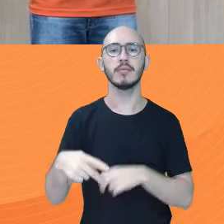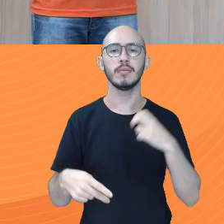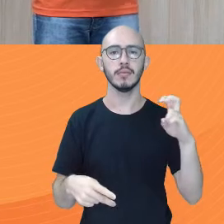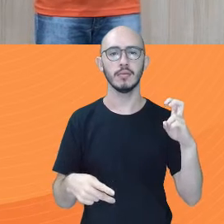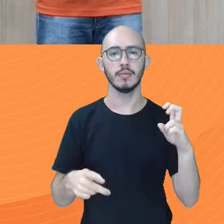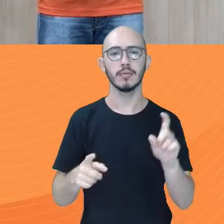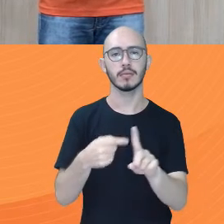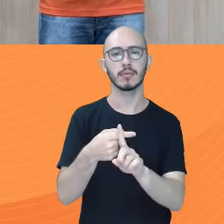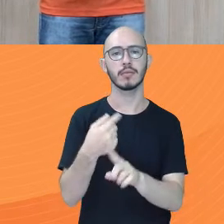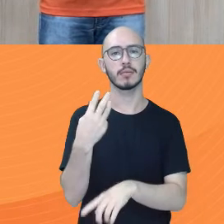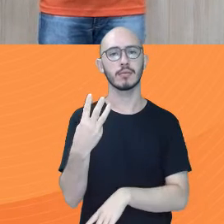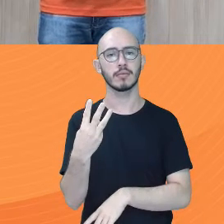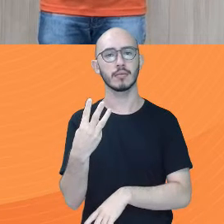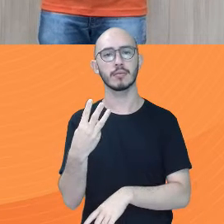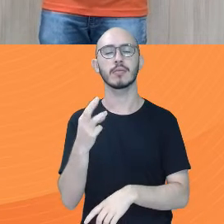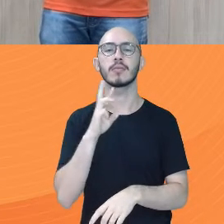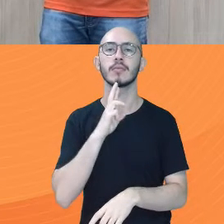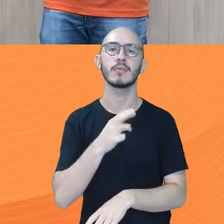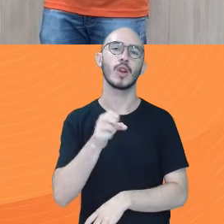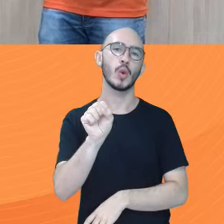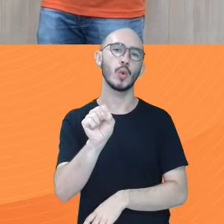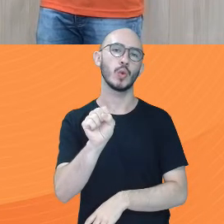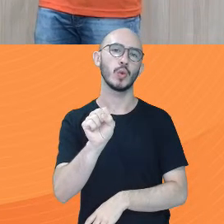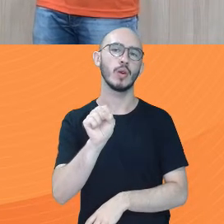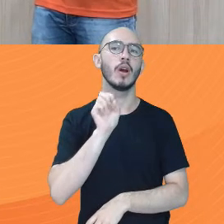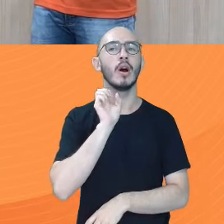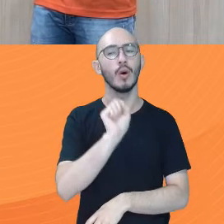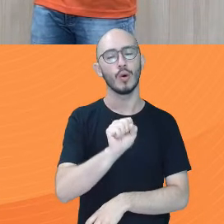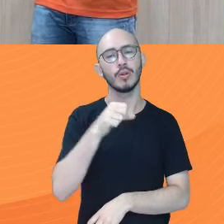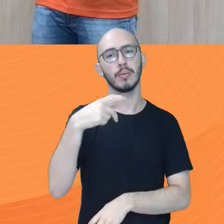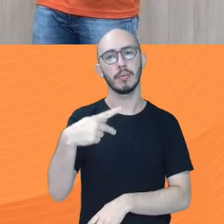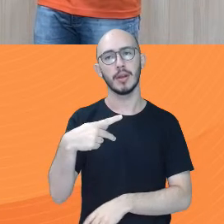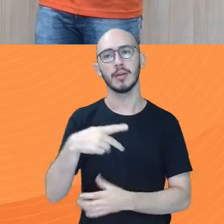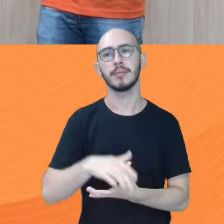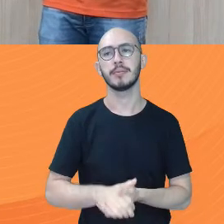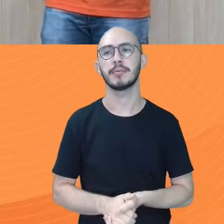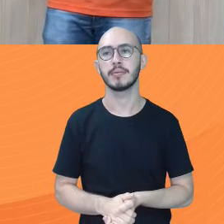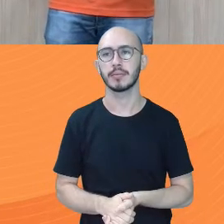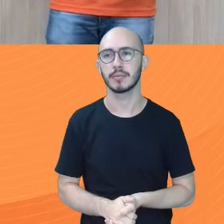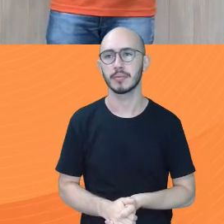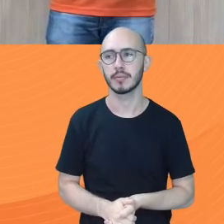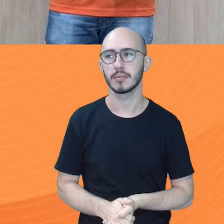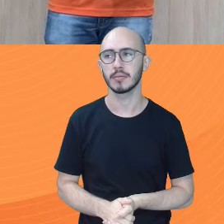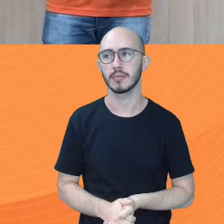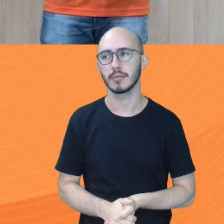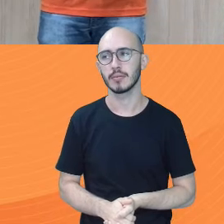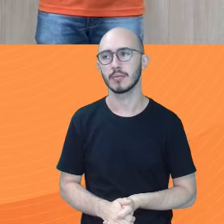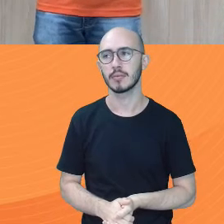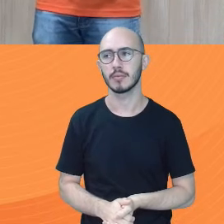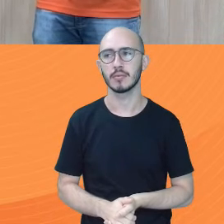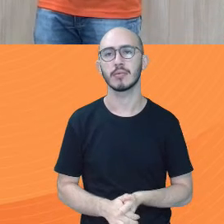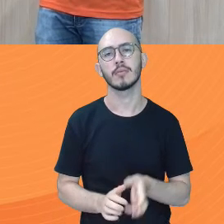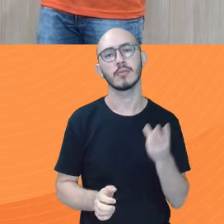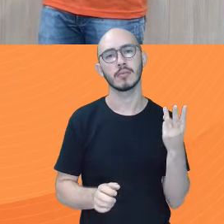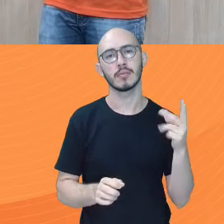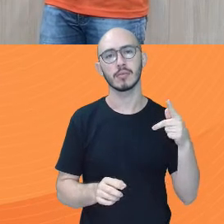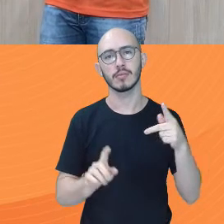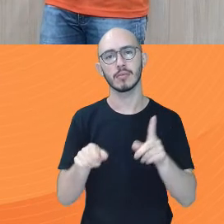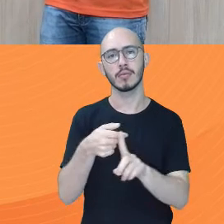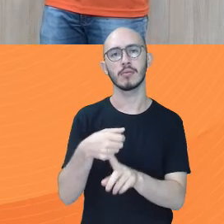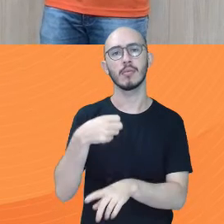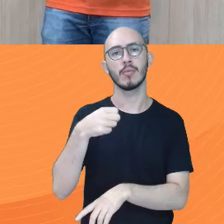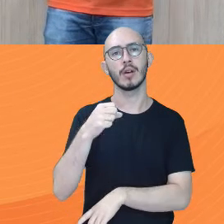5 mais o 3, que é igual a 8. Então, 3p mais 5p é igual a